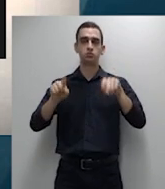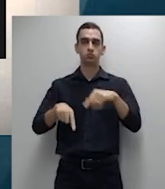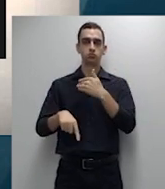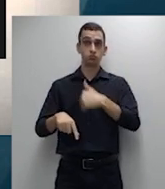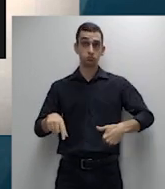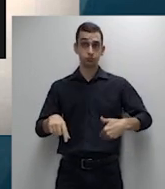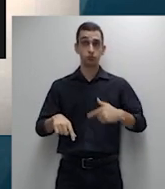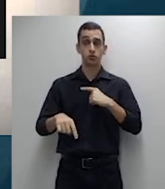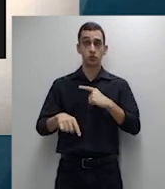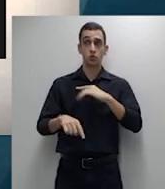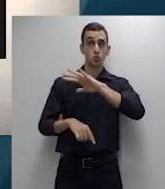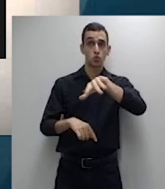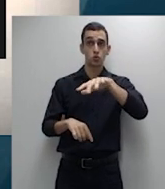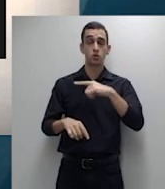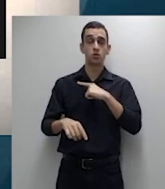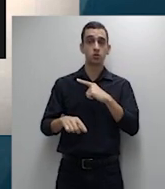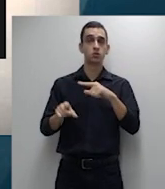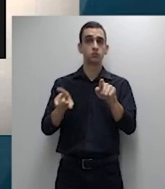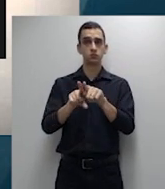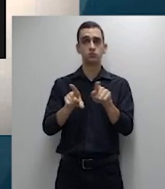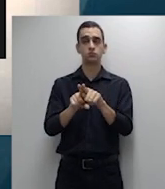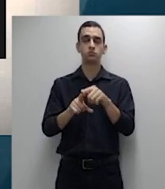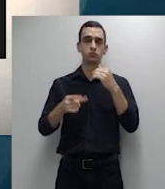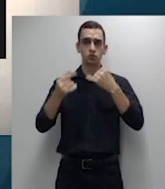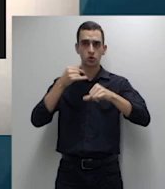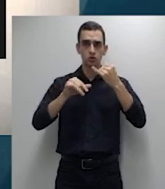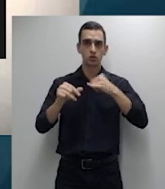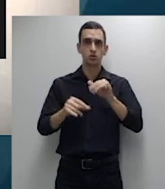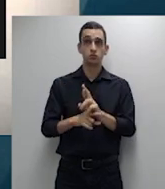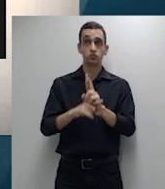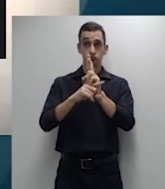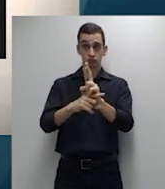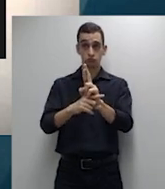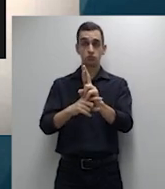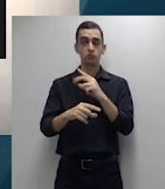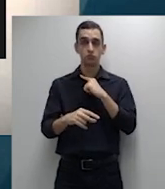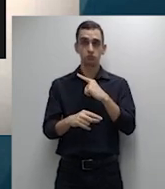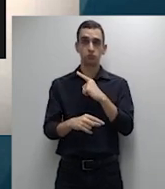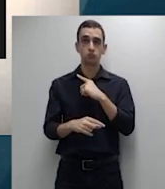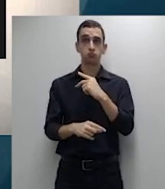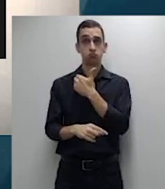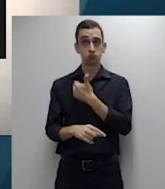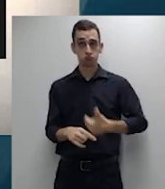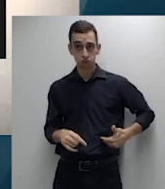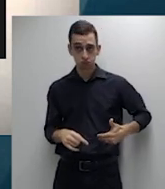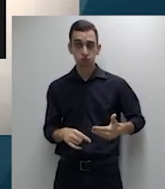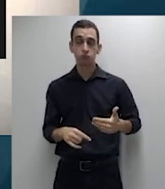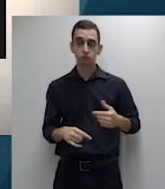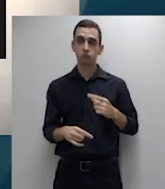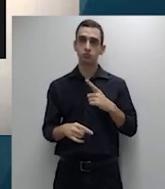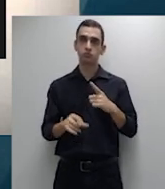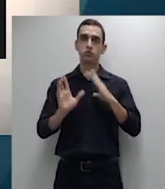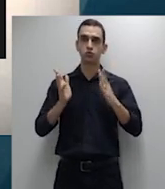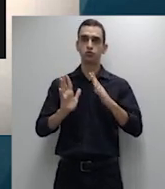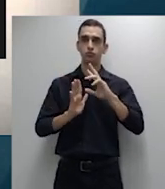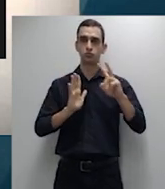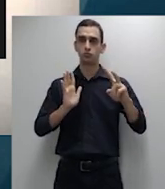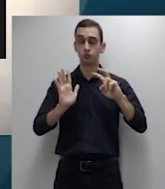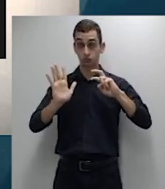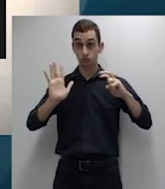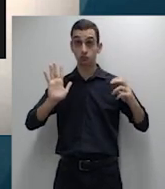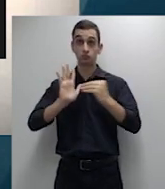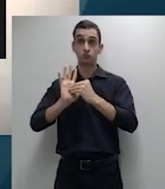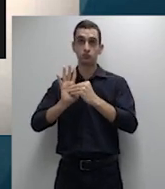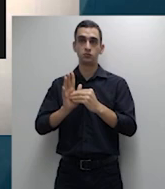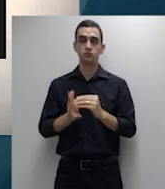das concessionárias de serviço público e aqui eu estou transcrevendo a respectivas ementas portanto Supremo